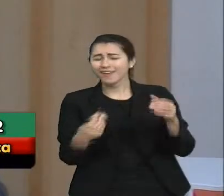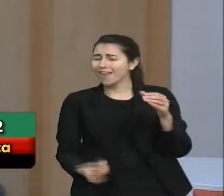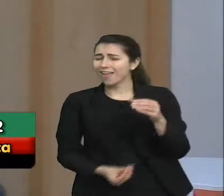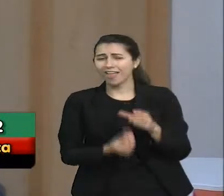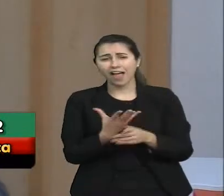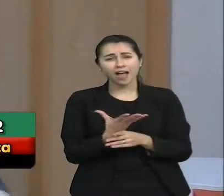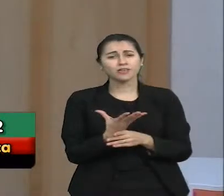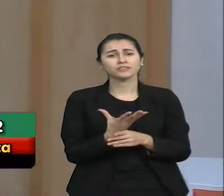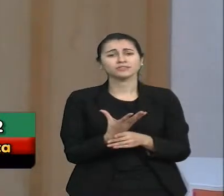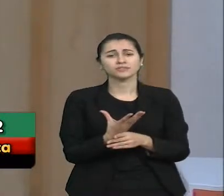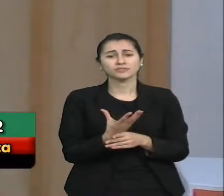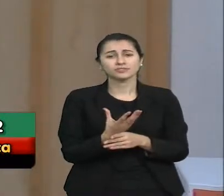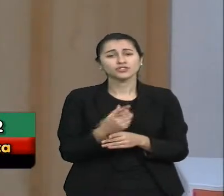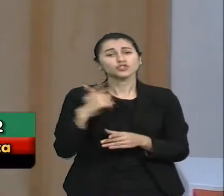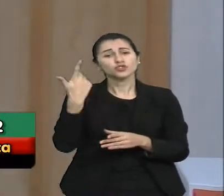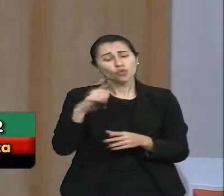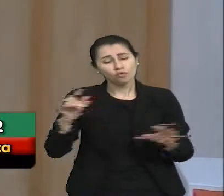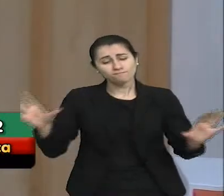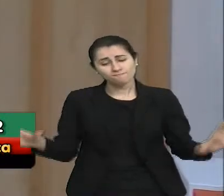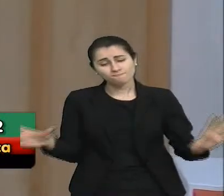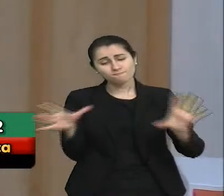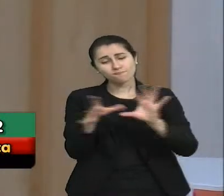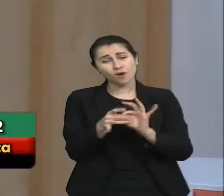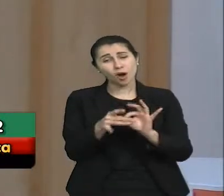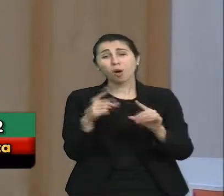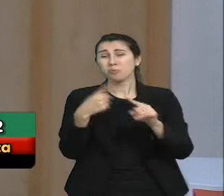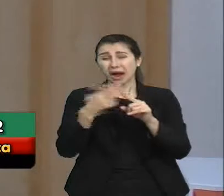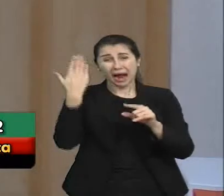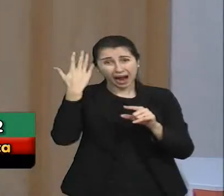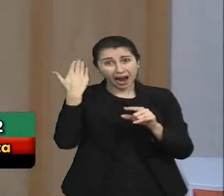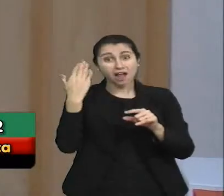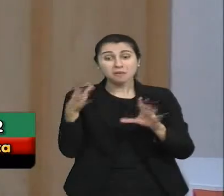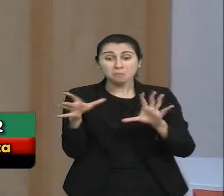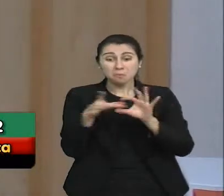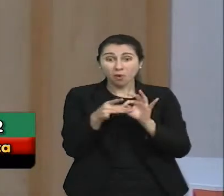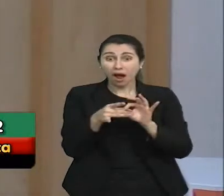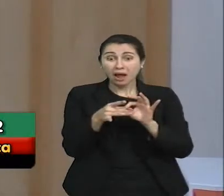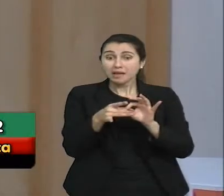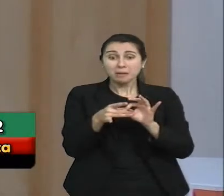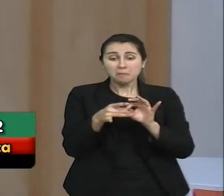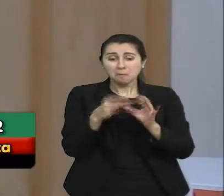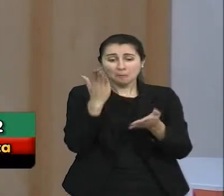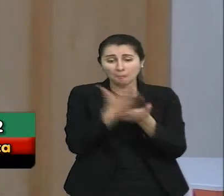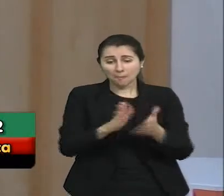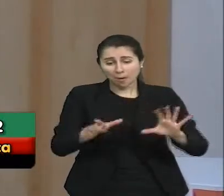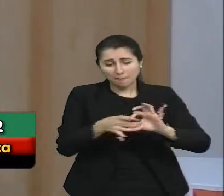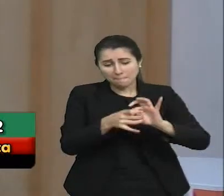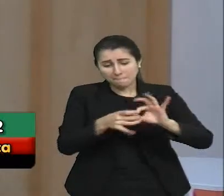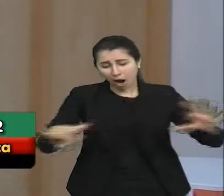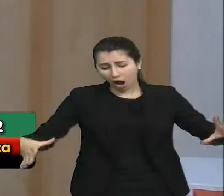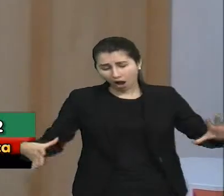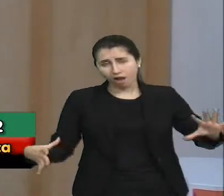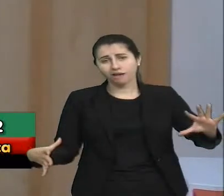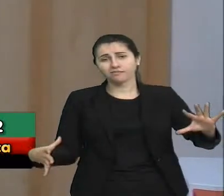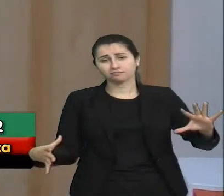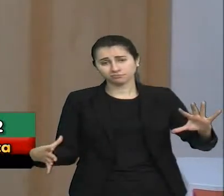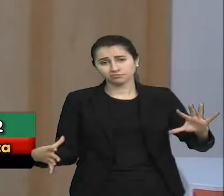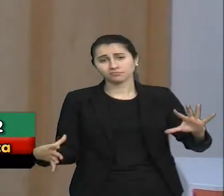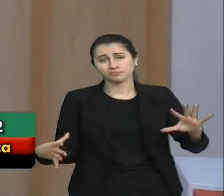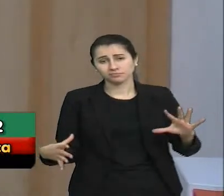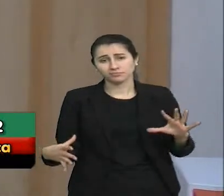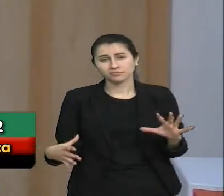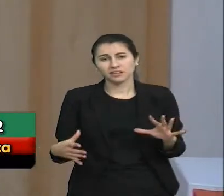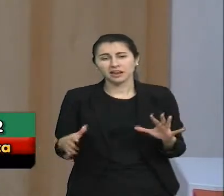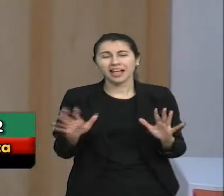criarmos novamente esse elo que foi perdido. Esse elo que foi perdido, talvez, por pessoas que não queriam, que é, talvez